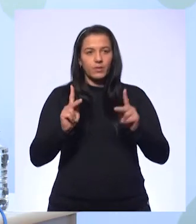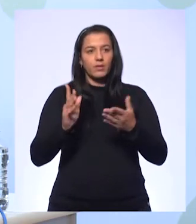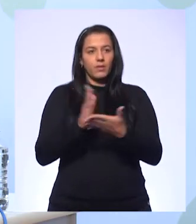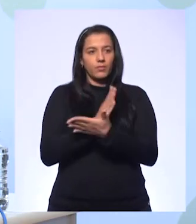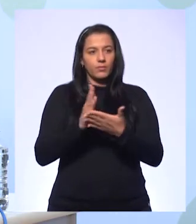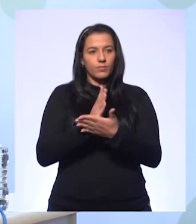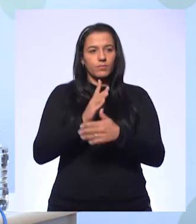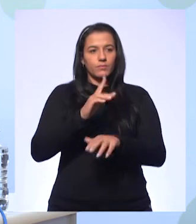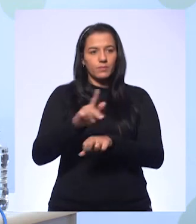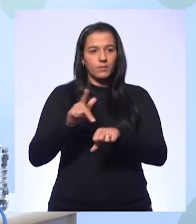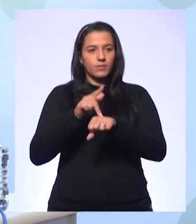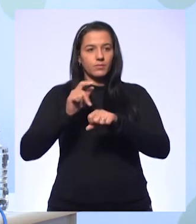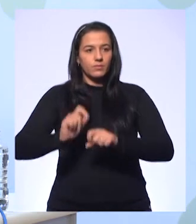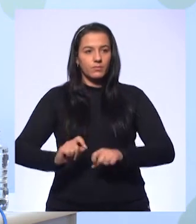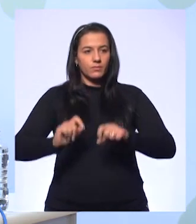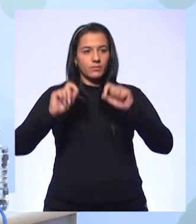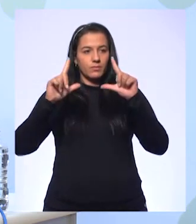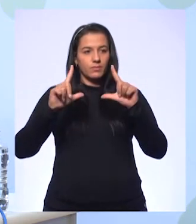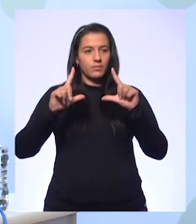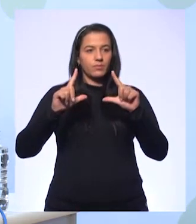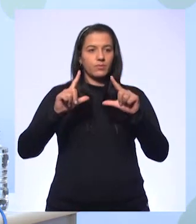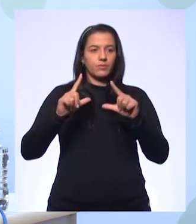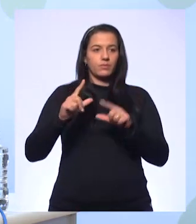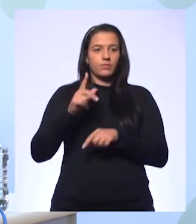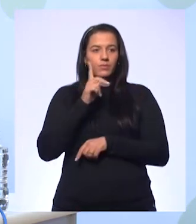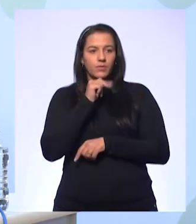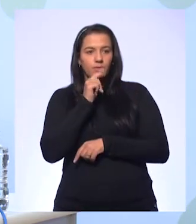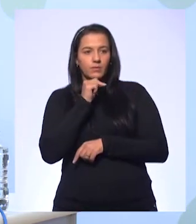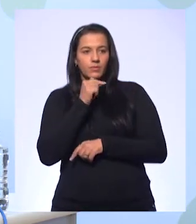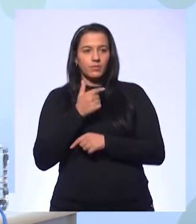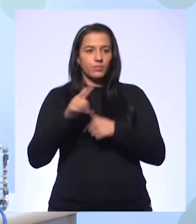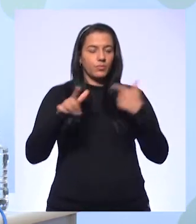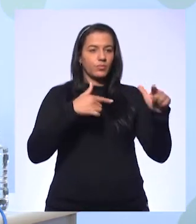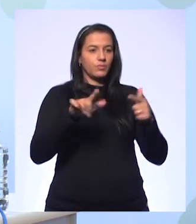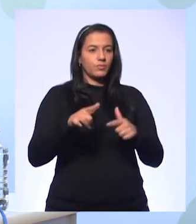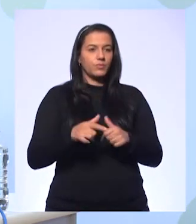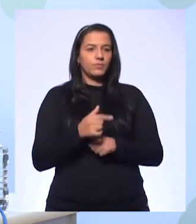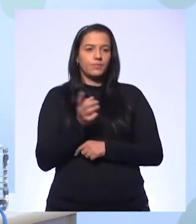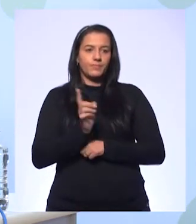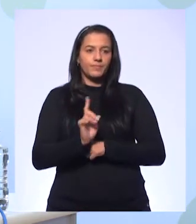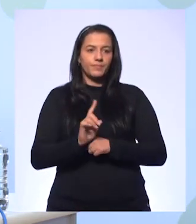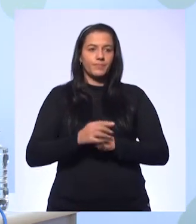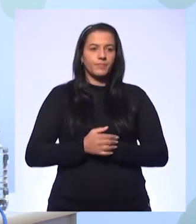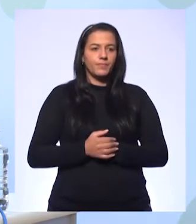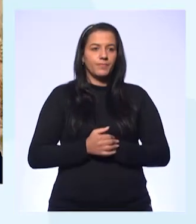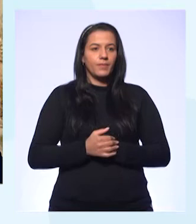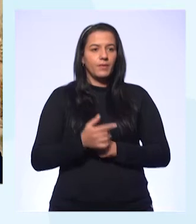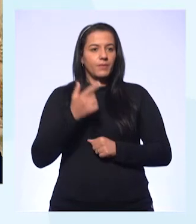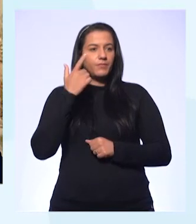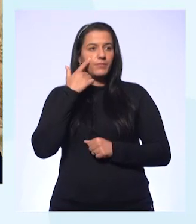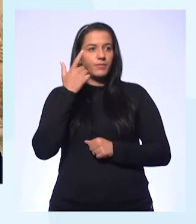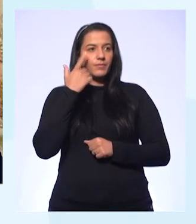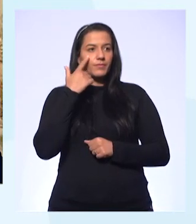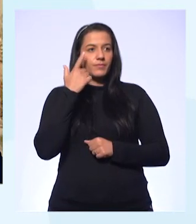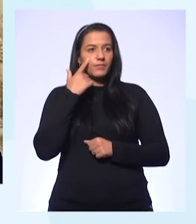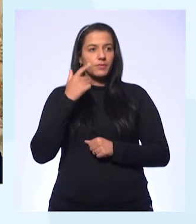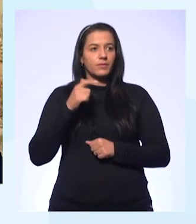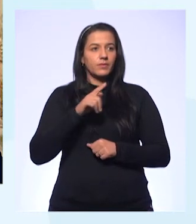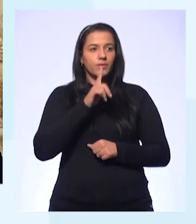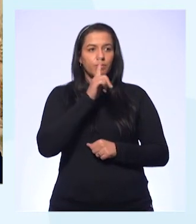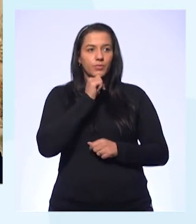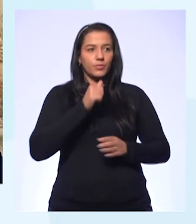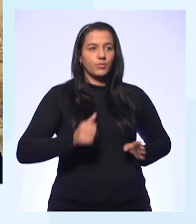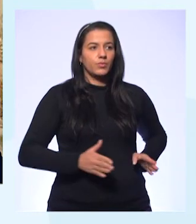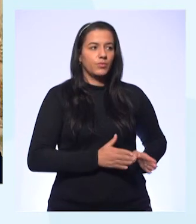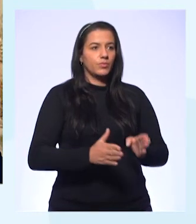têm grande quantidade de água e outros países não, diferentemente acontece em outros continentes. Vamos ver a porção egípcia do rio Nilo, tá? Que é